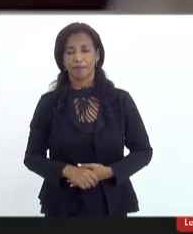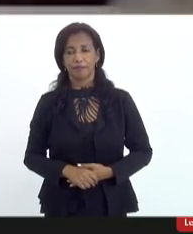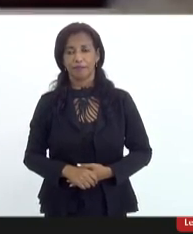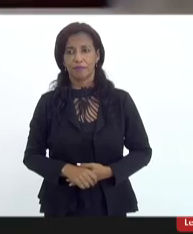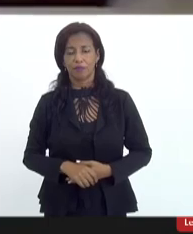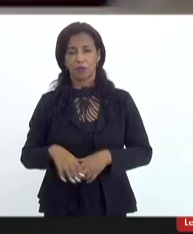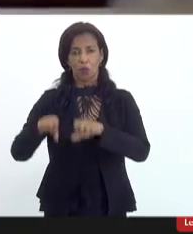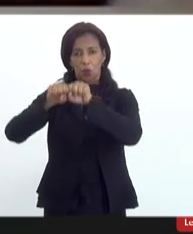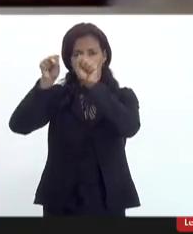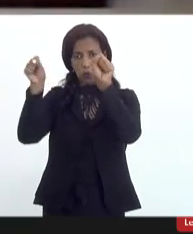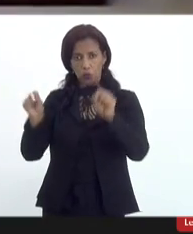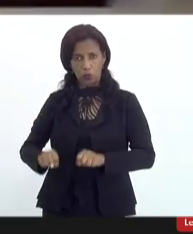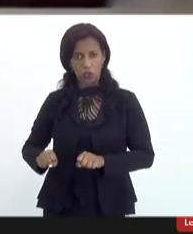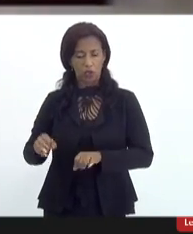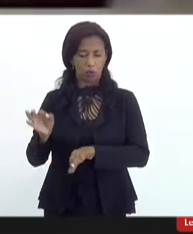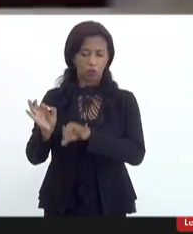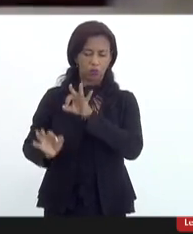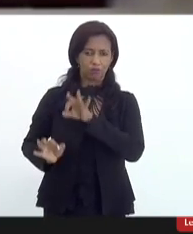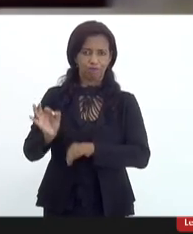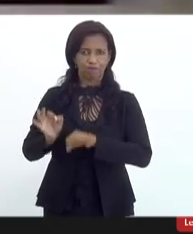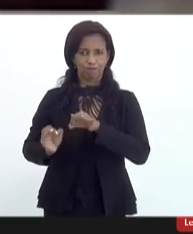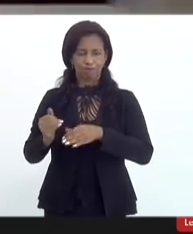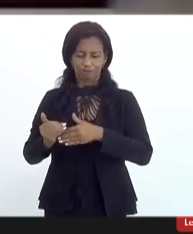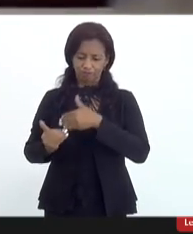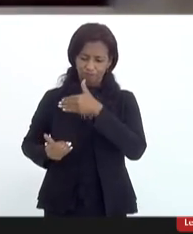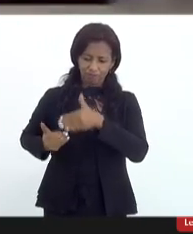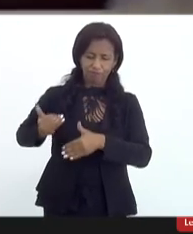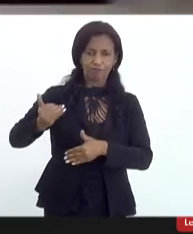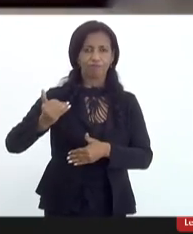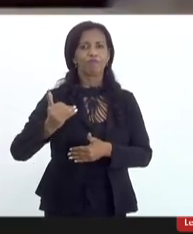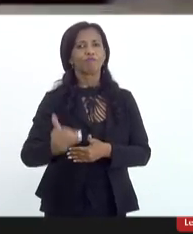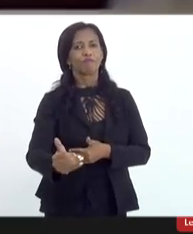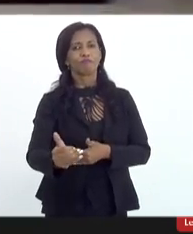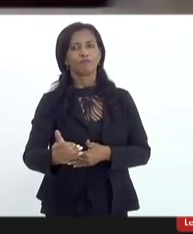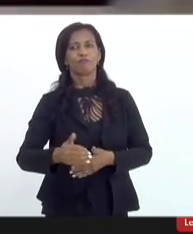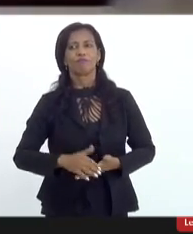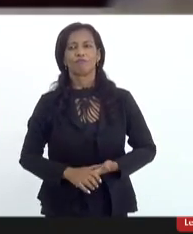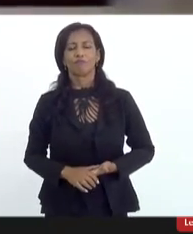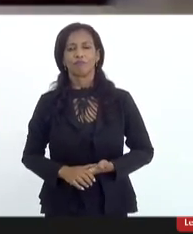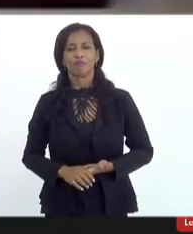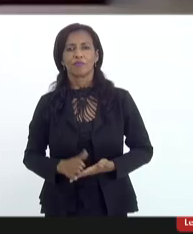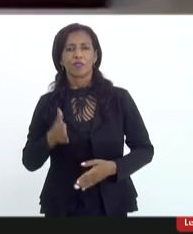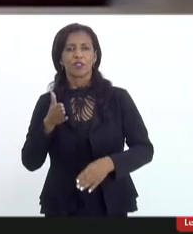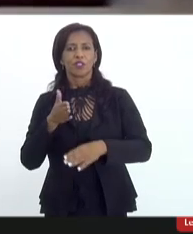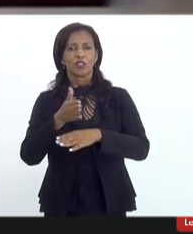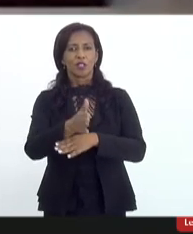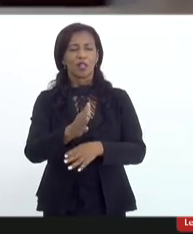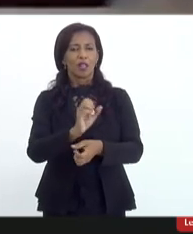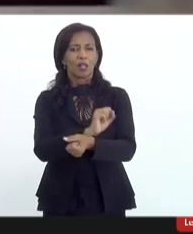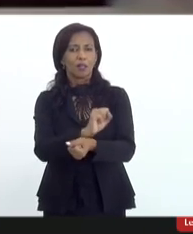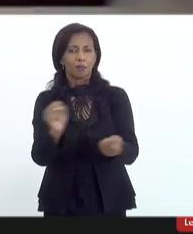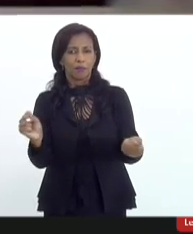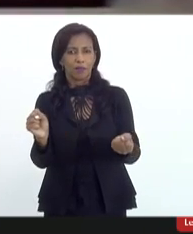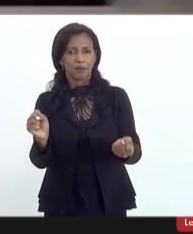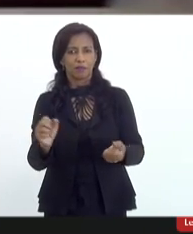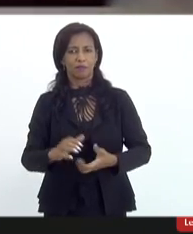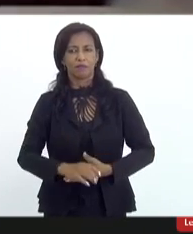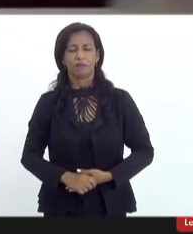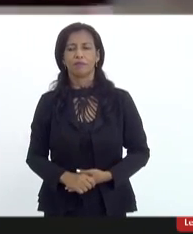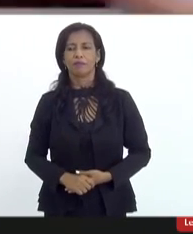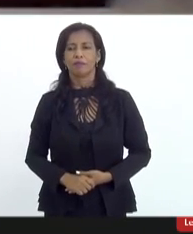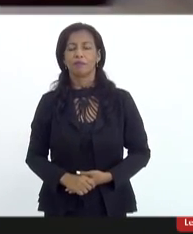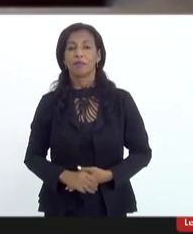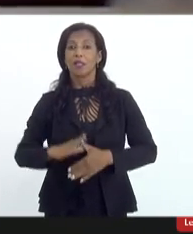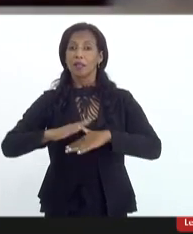o sistema jurídico brasileiro avança em relação à liberdade de crer e de não crer.